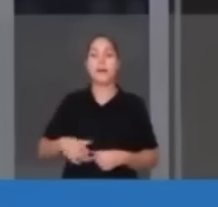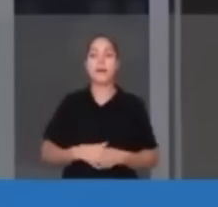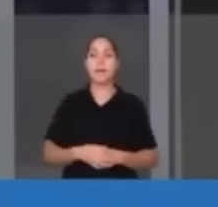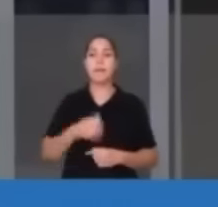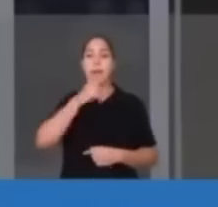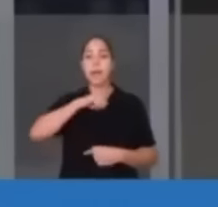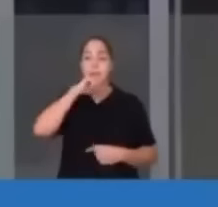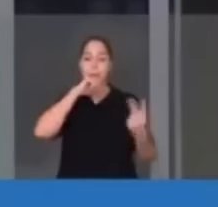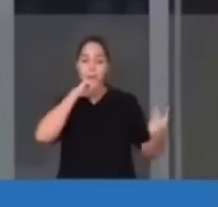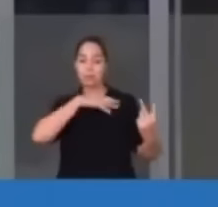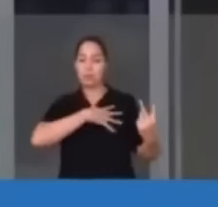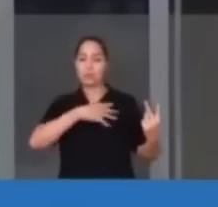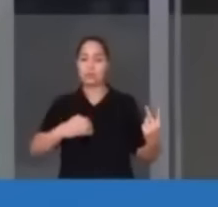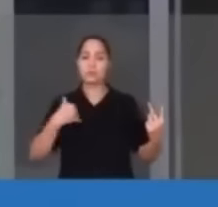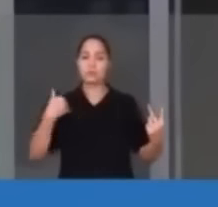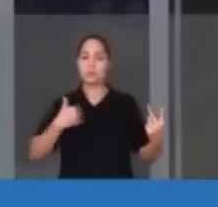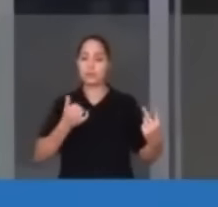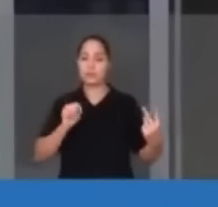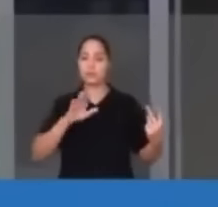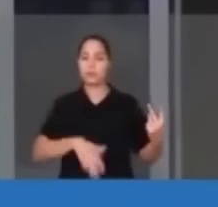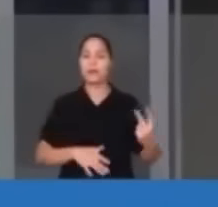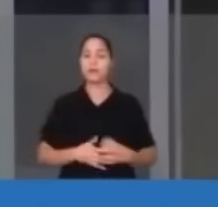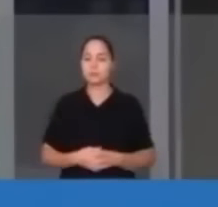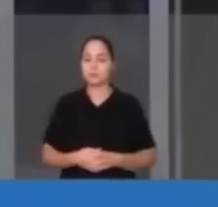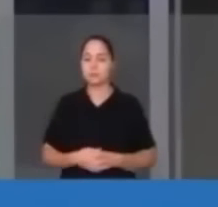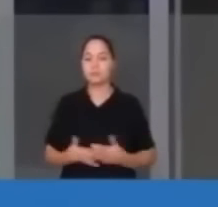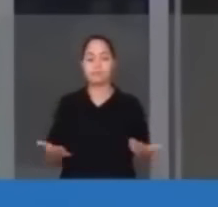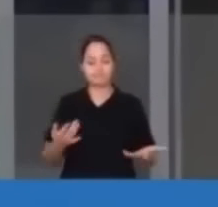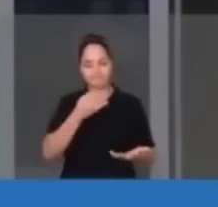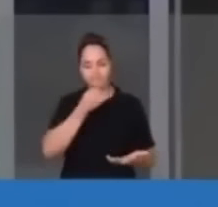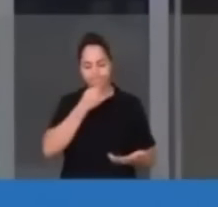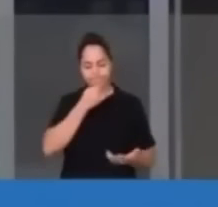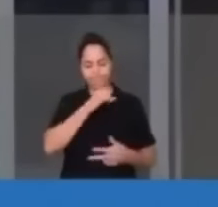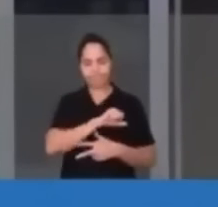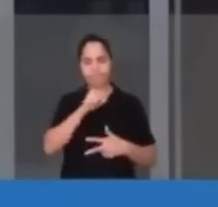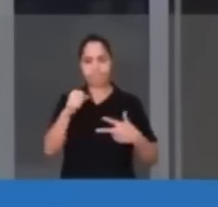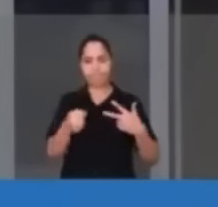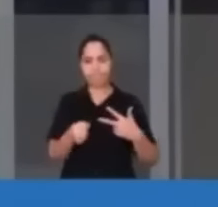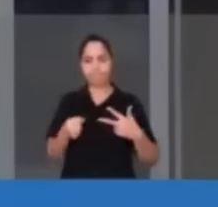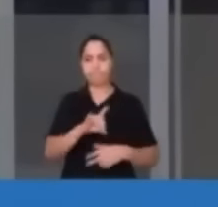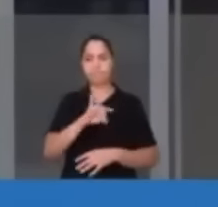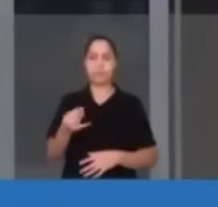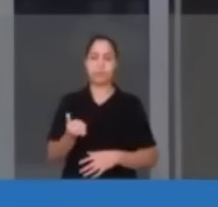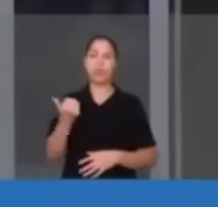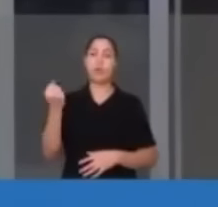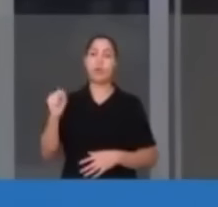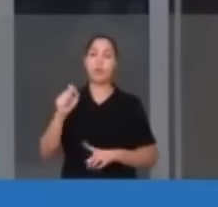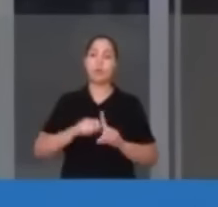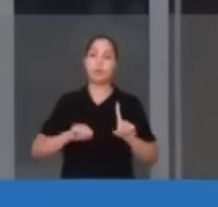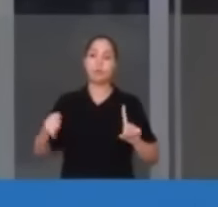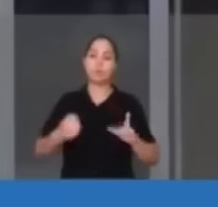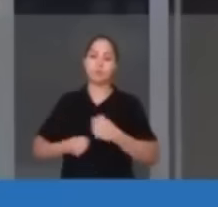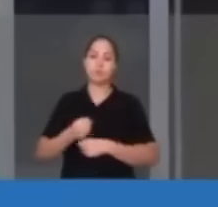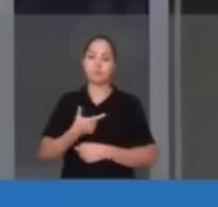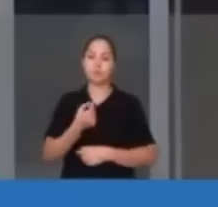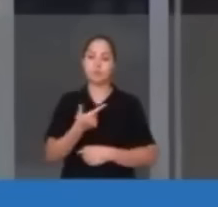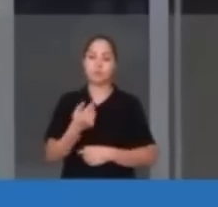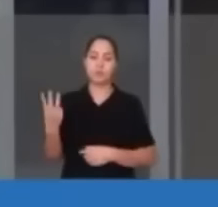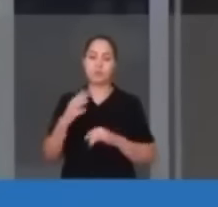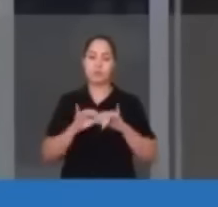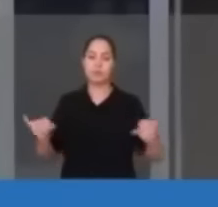infelicidade do destino estava na Praça dos Três Poderes em 8 de janeiro de 20 infelicidade do destino ela caiu